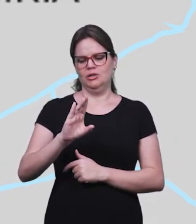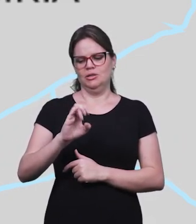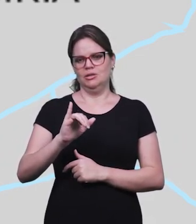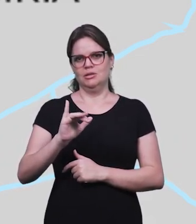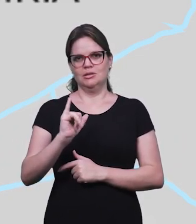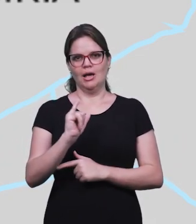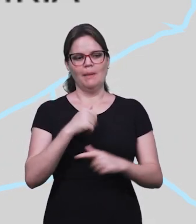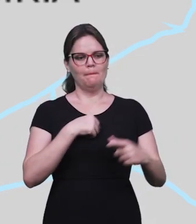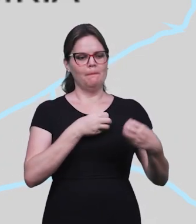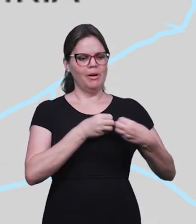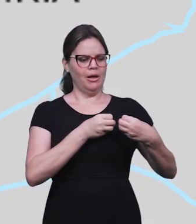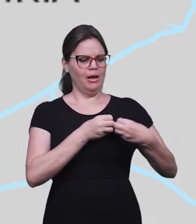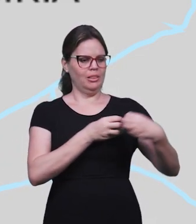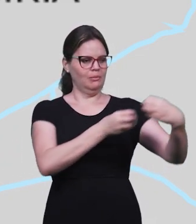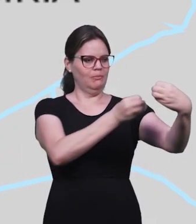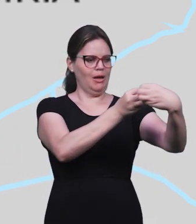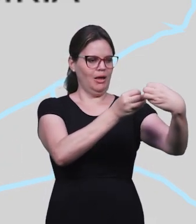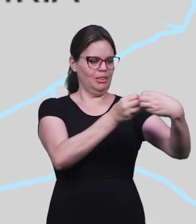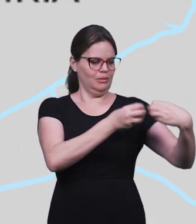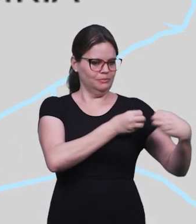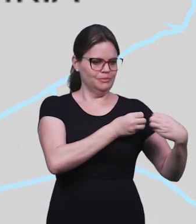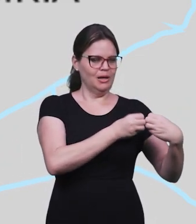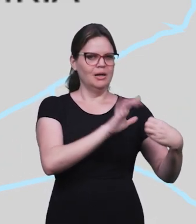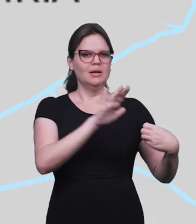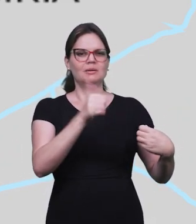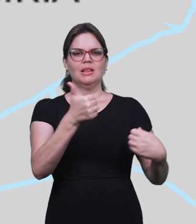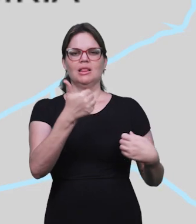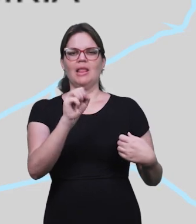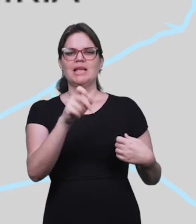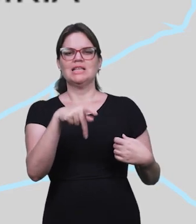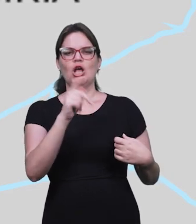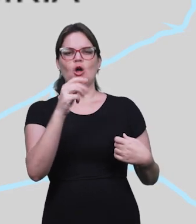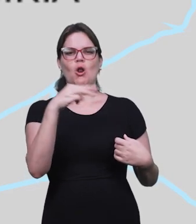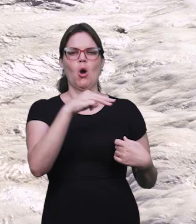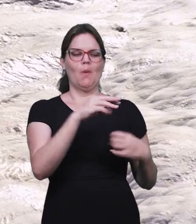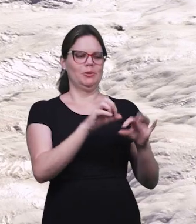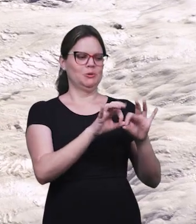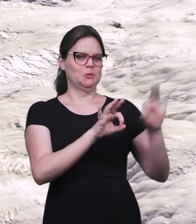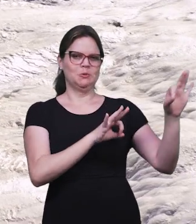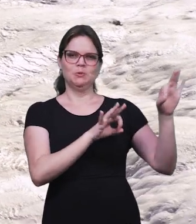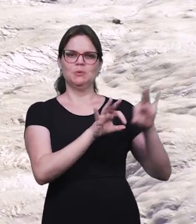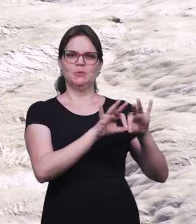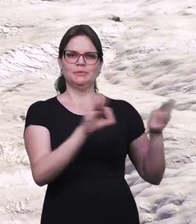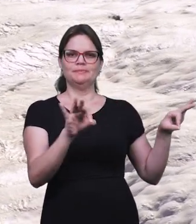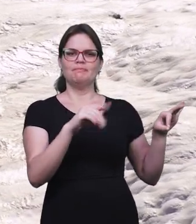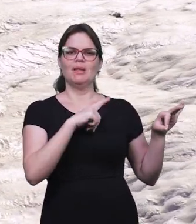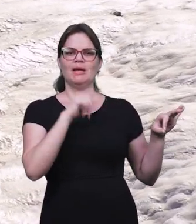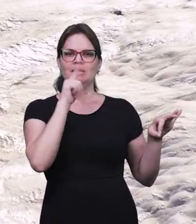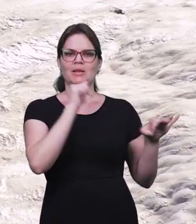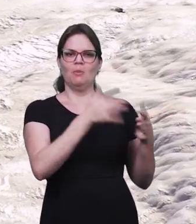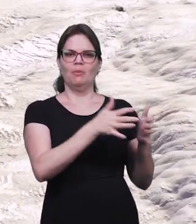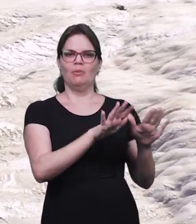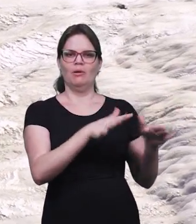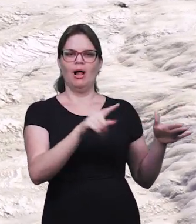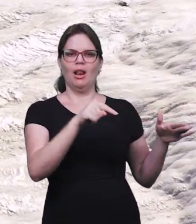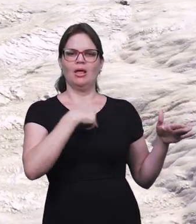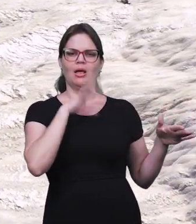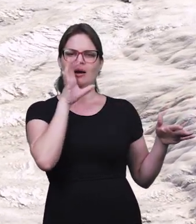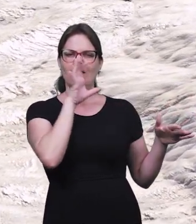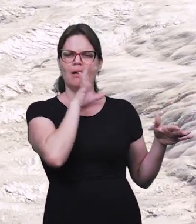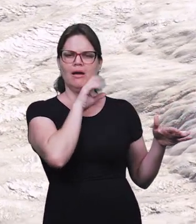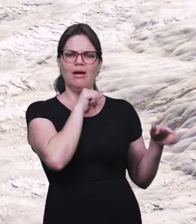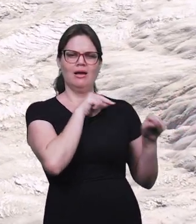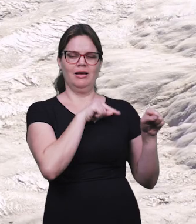cima, Laodiceia e Hierápolis, né, que é 10 quilômetros de Laodiceia, onde tem aquelas águas